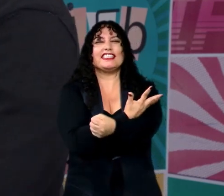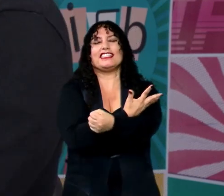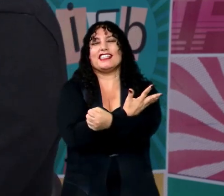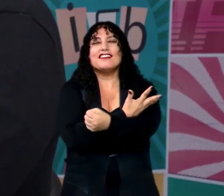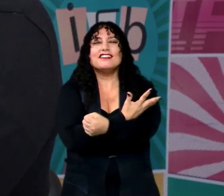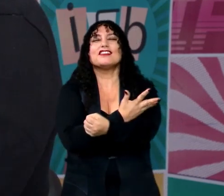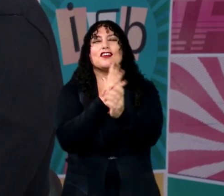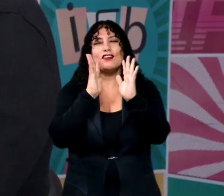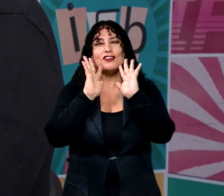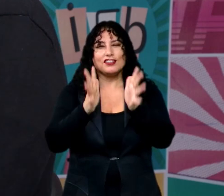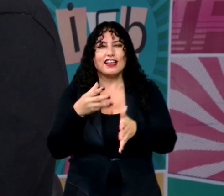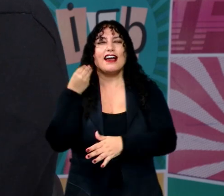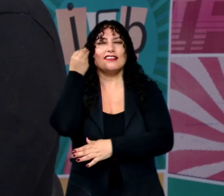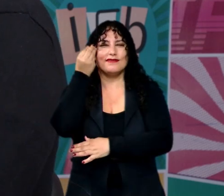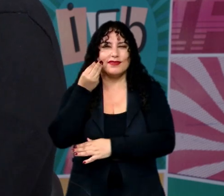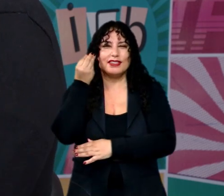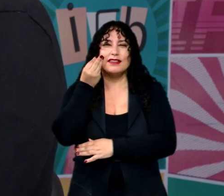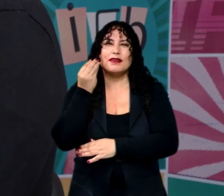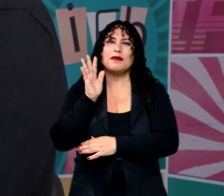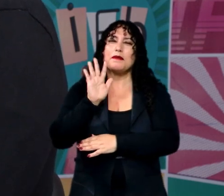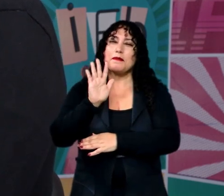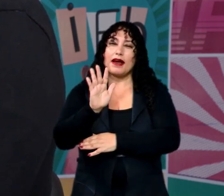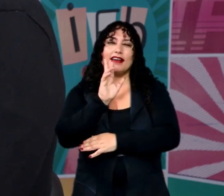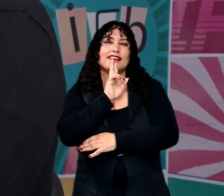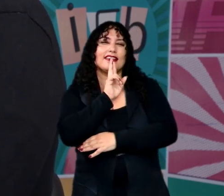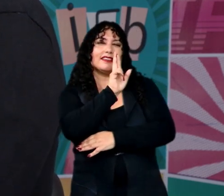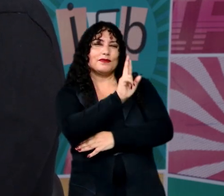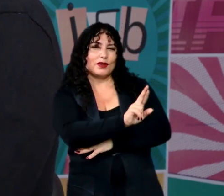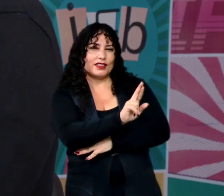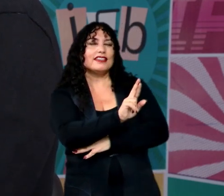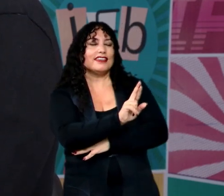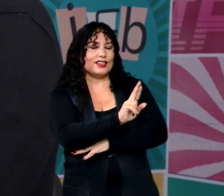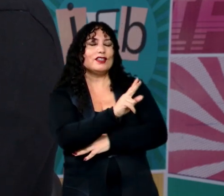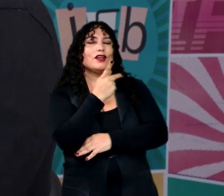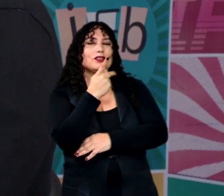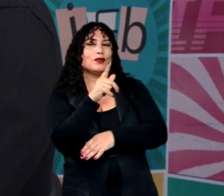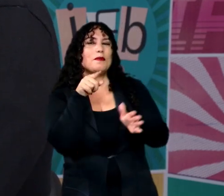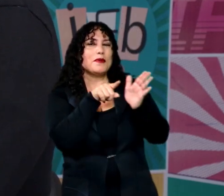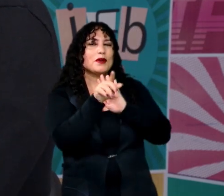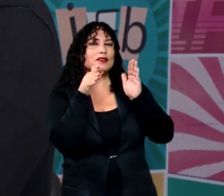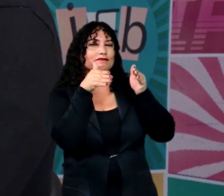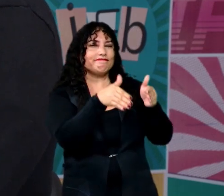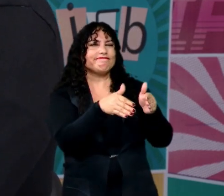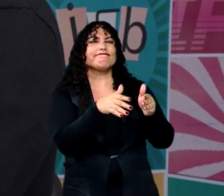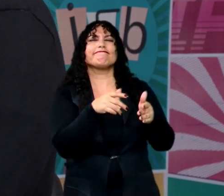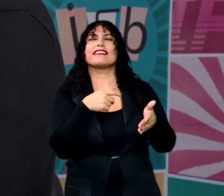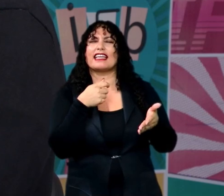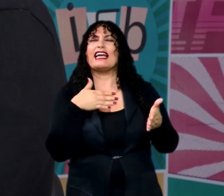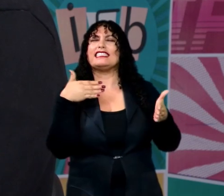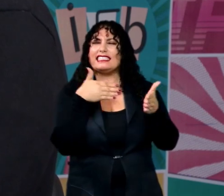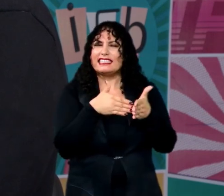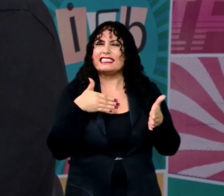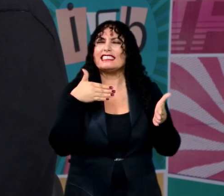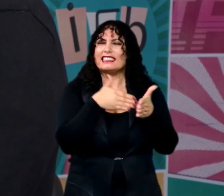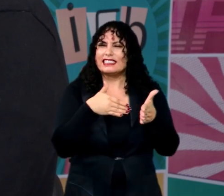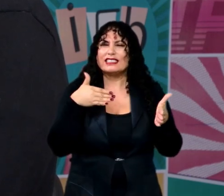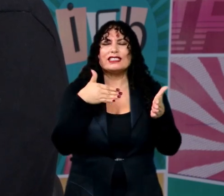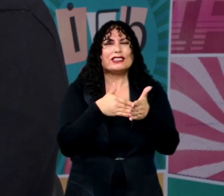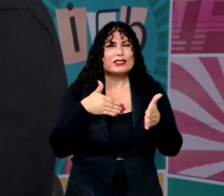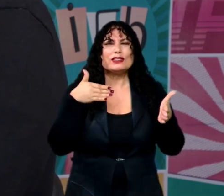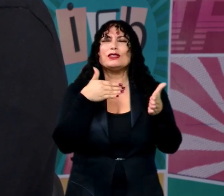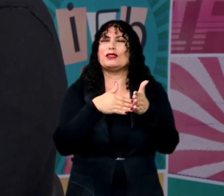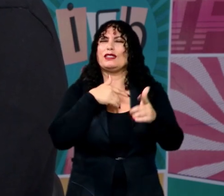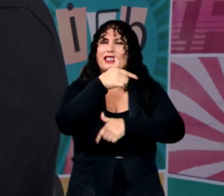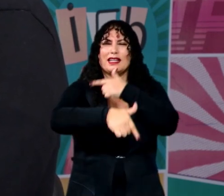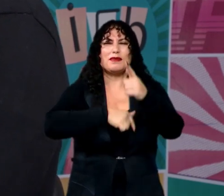Entendeu? Mas, respondendo essa pergunta especificamente, porque é duro trabalhar com arte, não é simples.